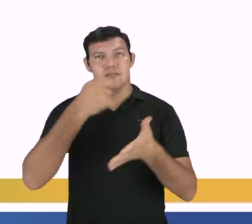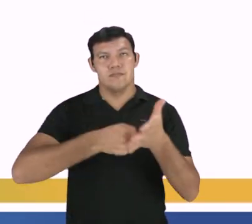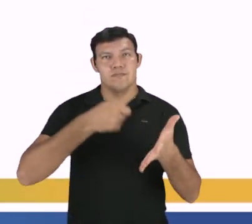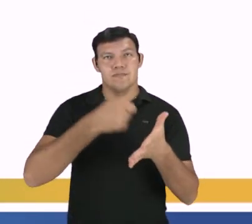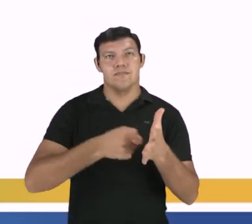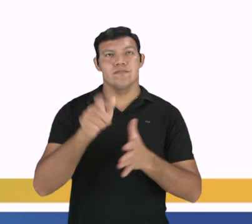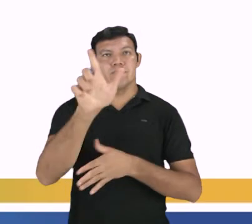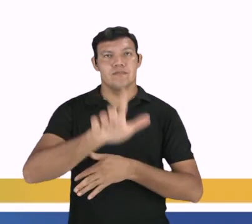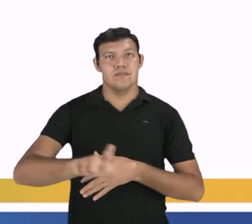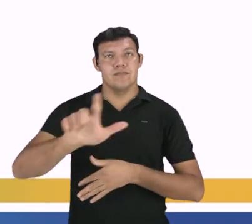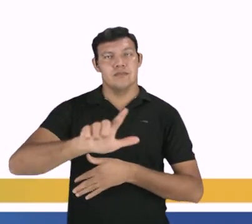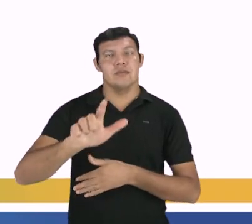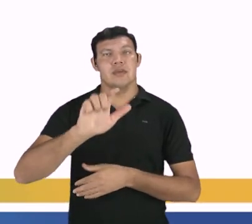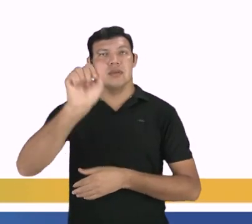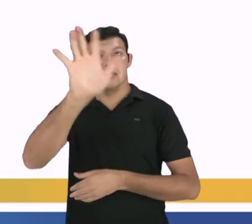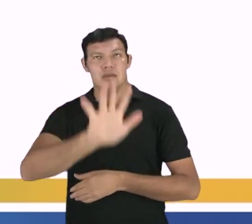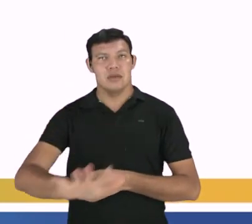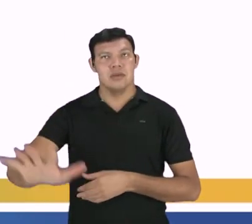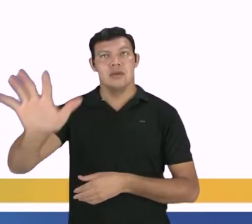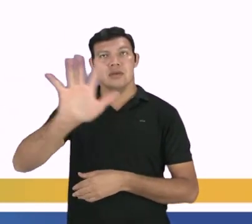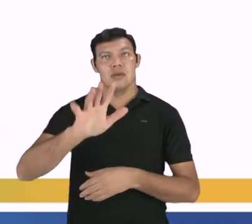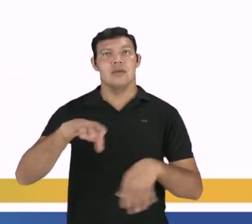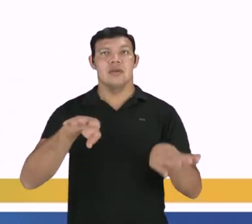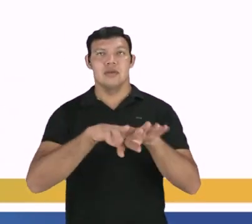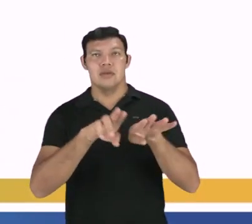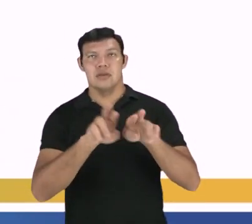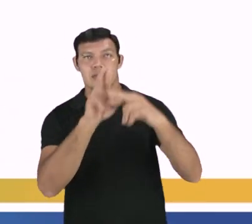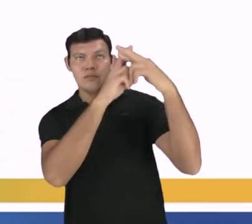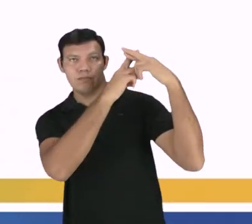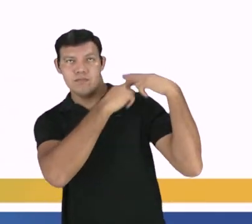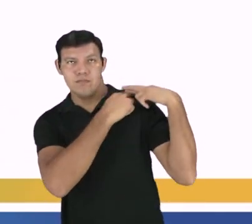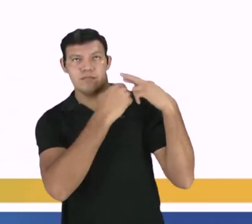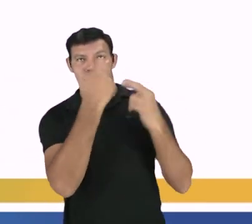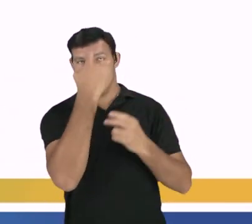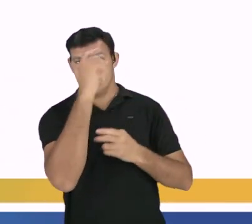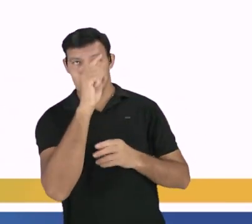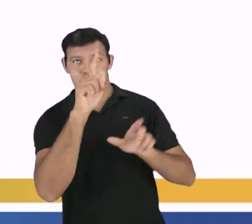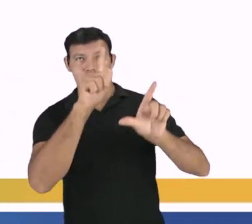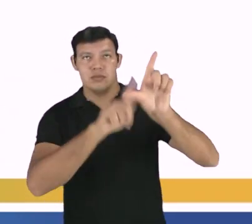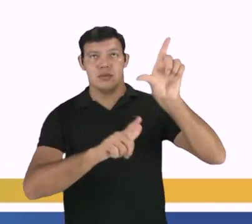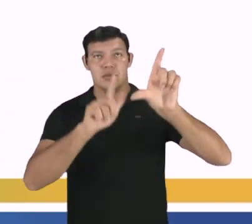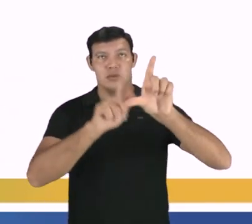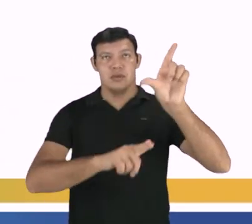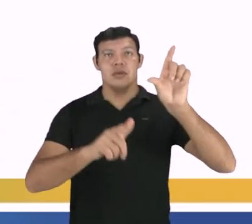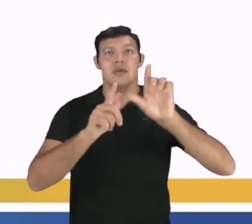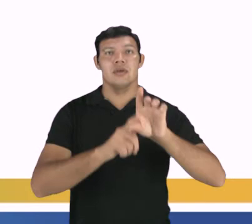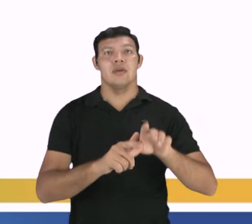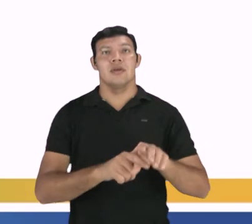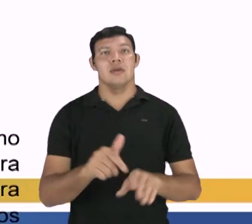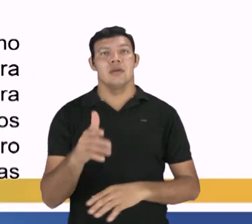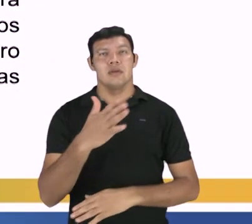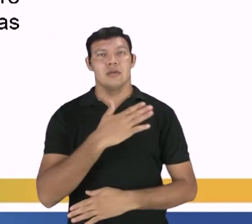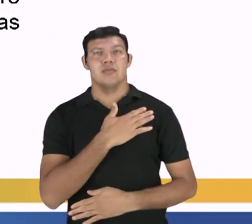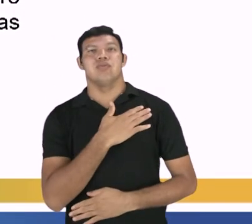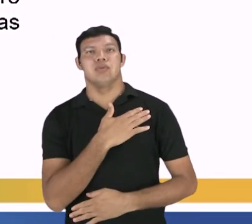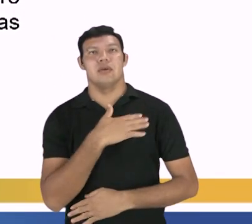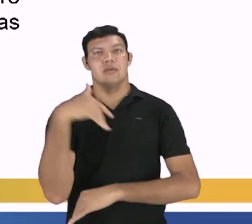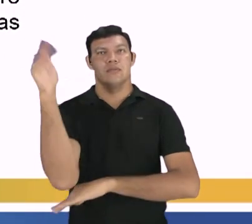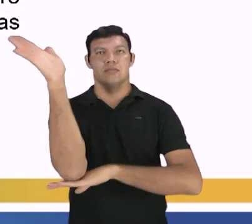à literatura nacional e por ter sido responsável pela criação da letra do hino à bandeira do Brasil.